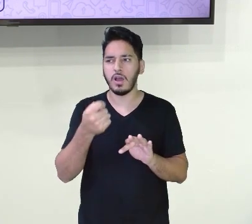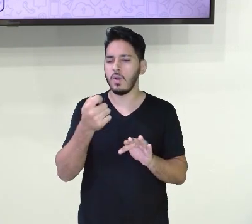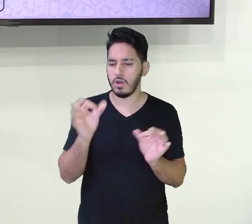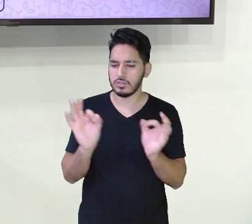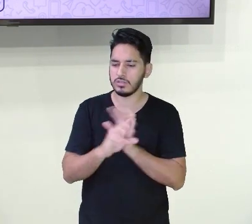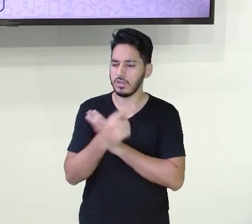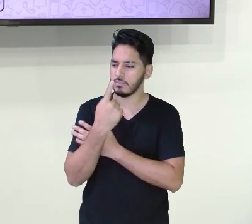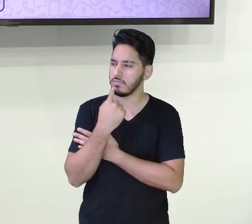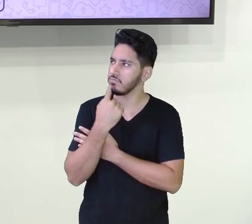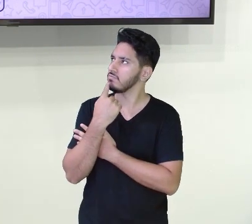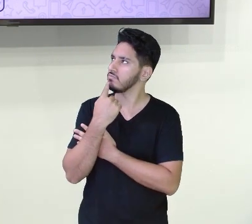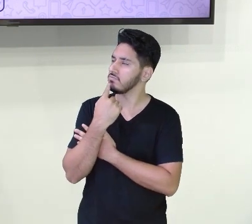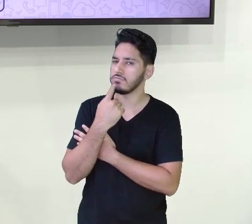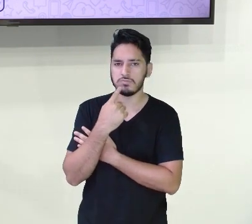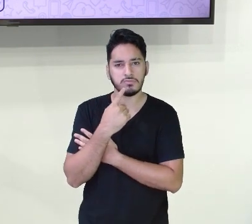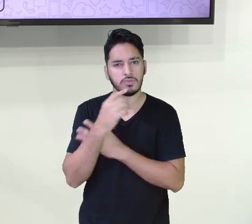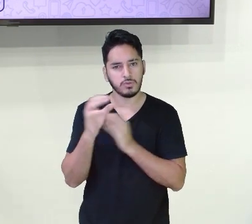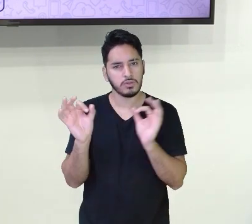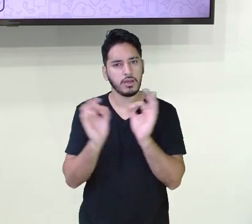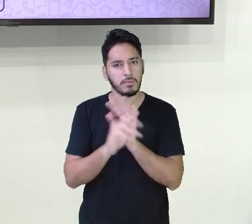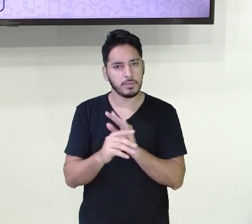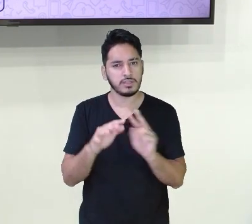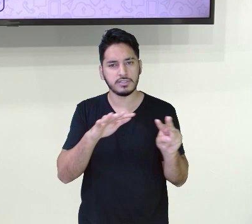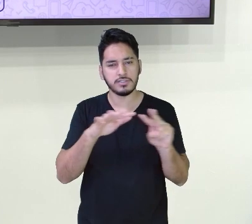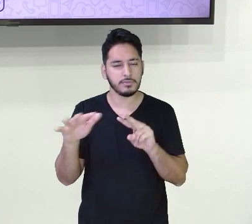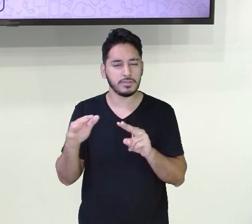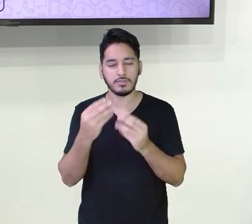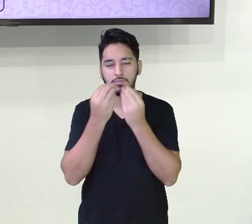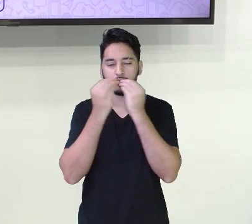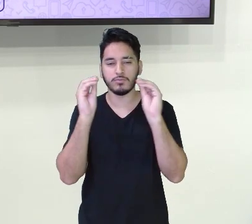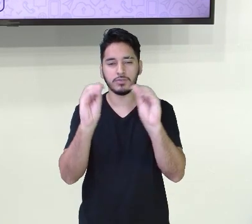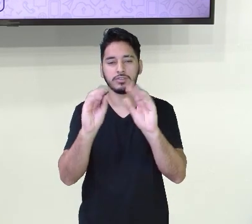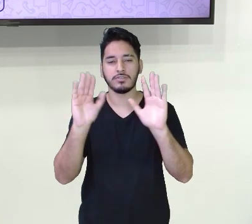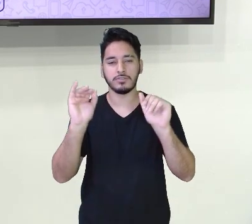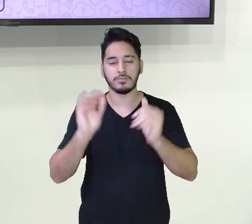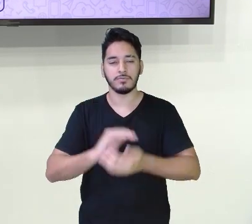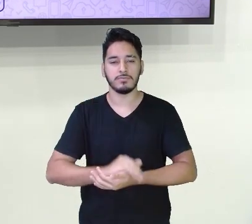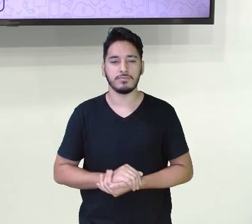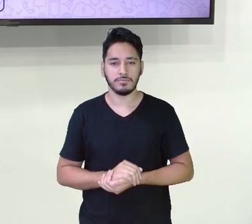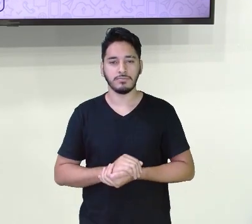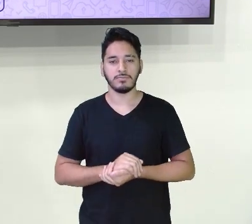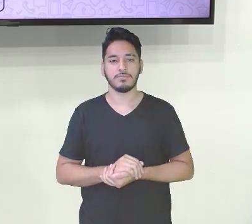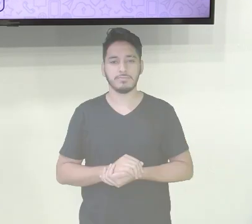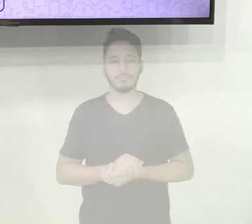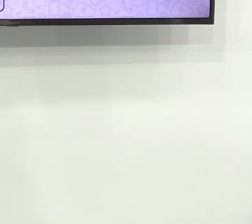de semana feliz, que vocês consigam realizar os seus melhores sonhos. Beijão, tchau, tchau!